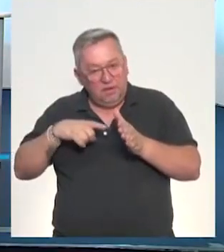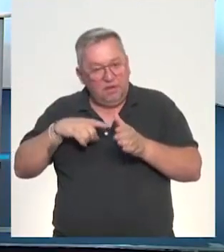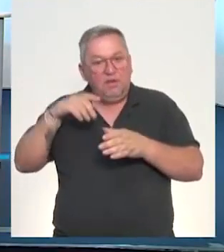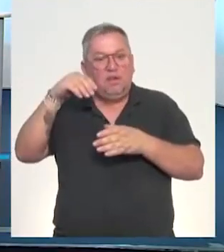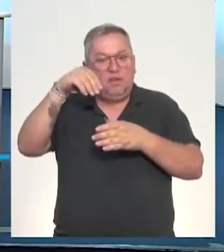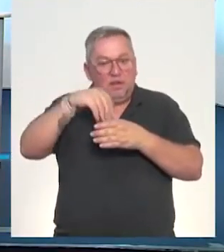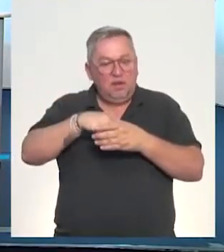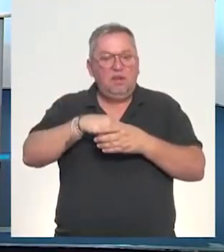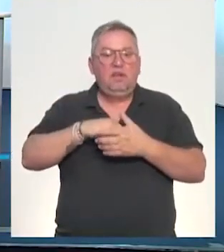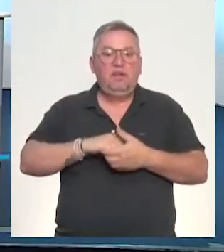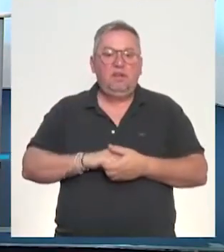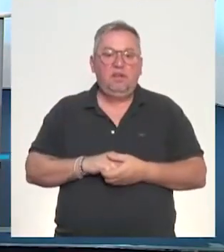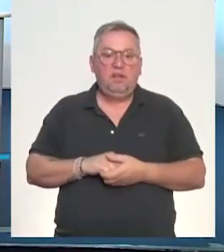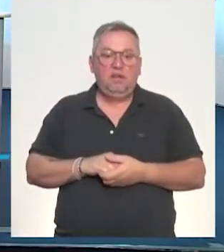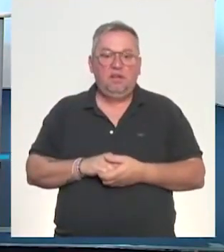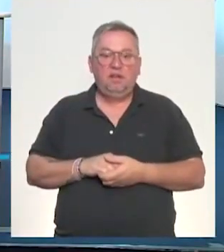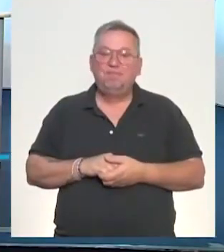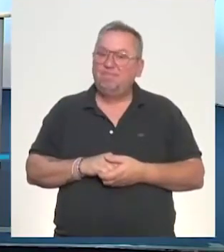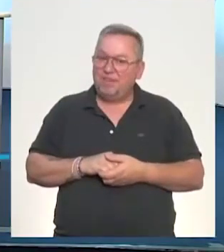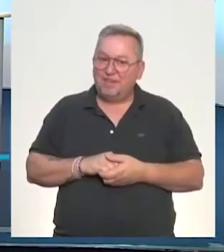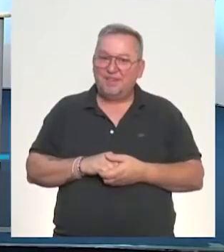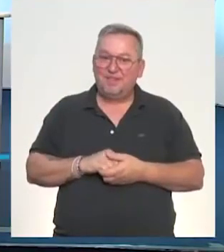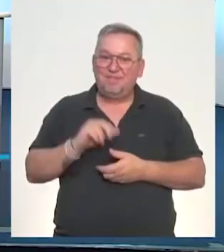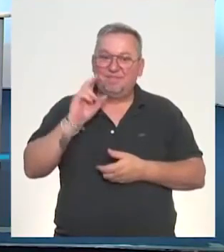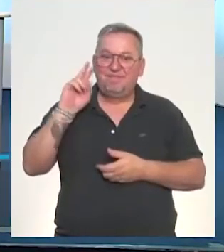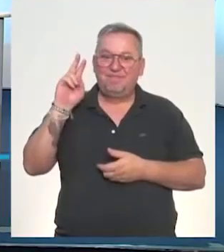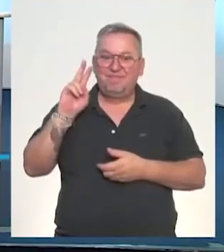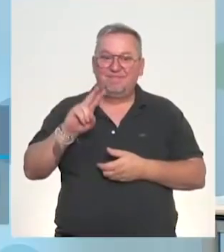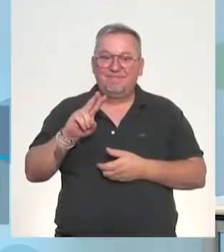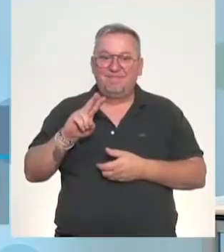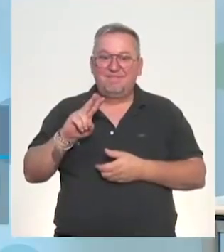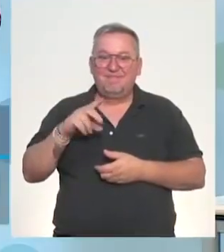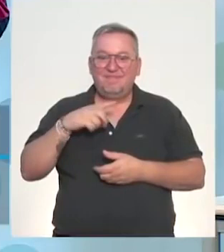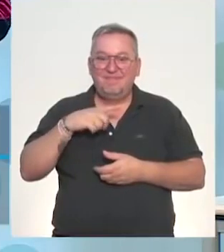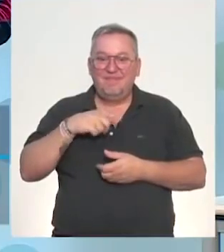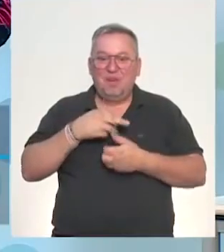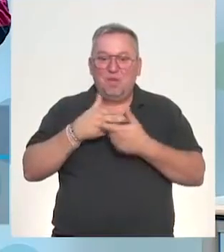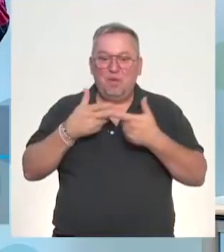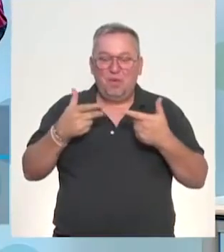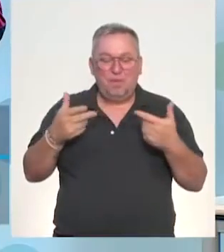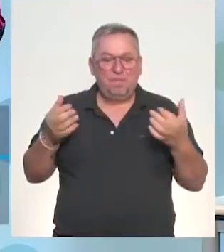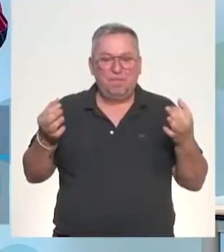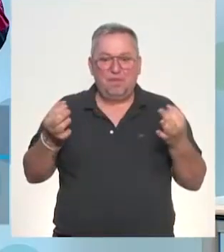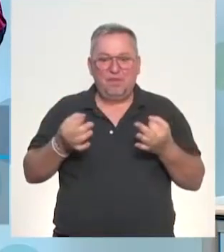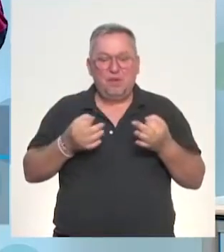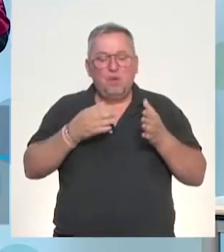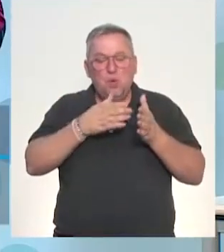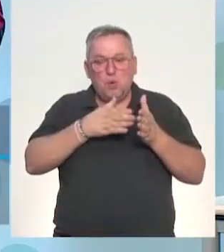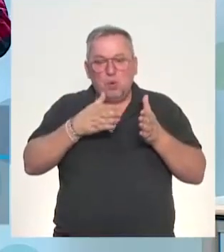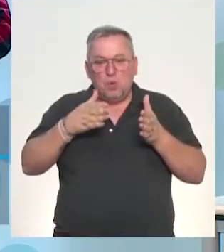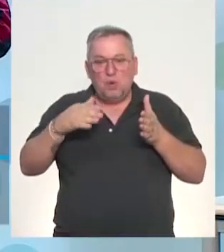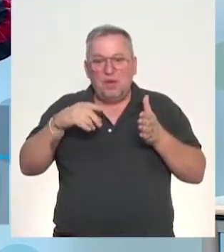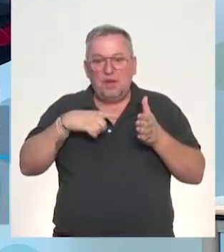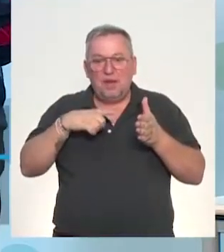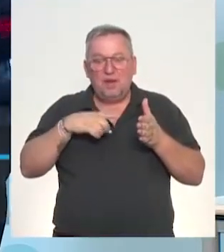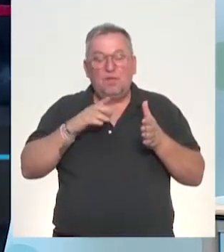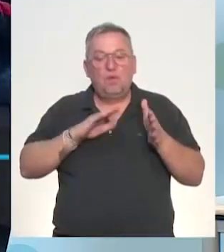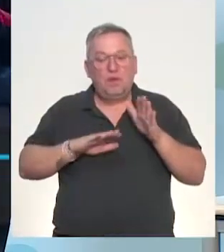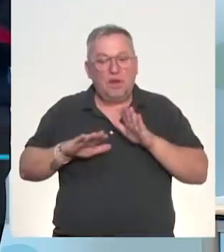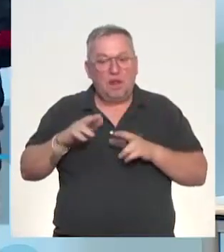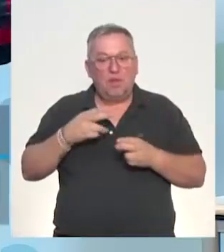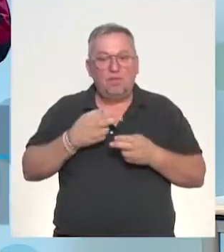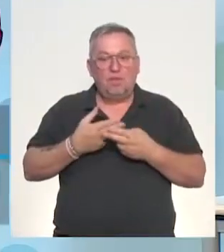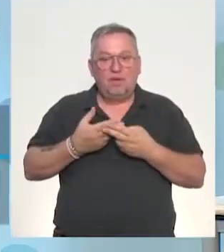dentro da sequência. Perfeito. Então, veja que é algo bem que a gente tem que trabalhar com um pouco de